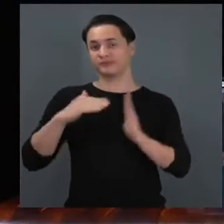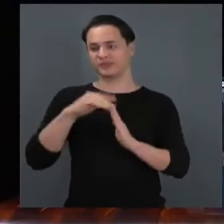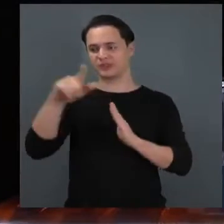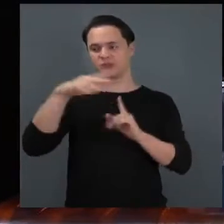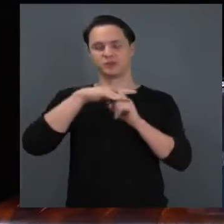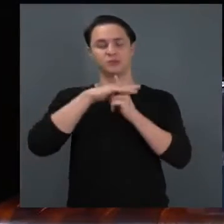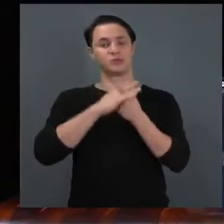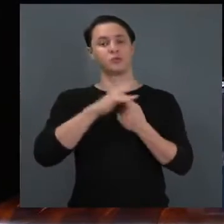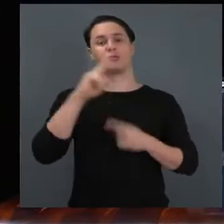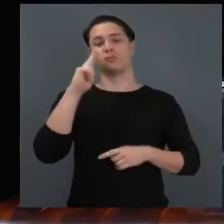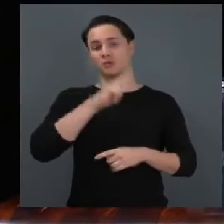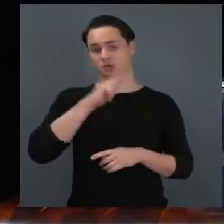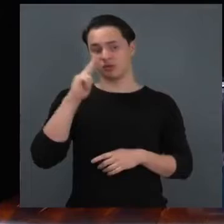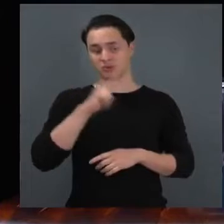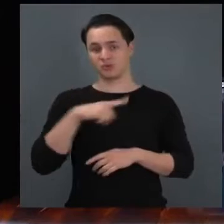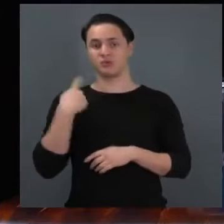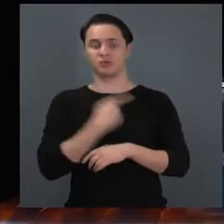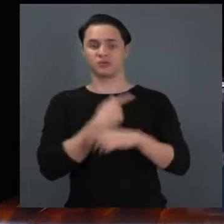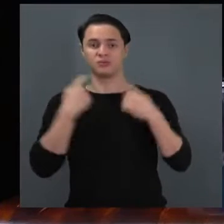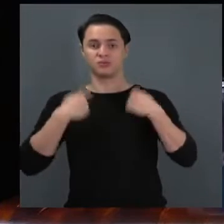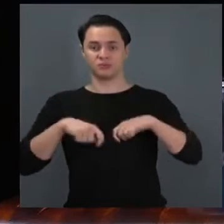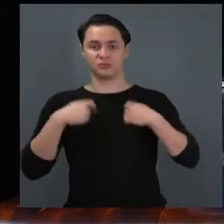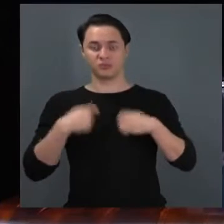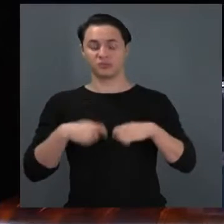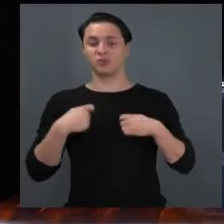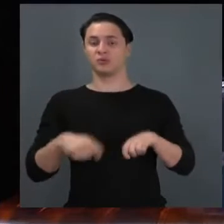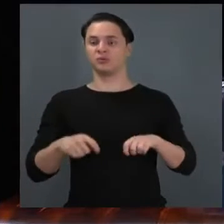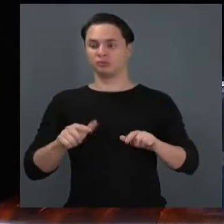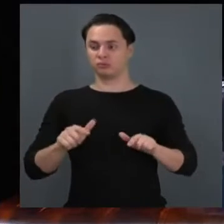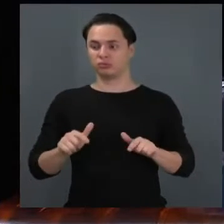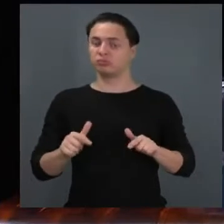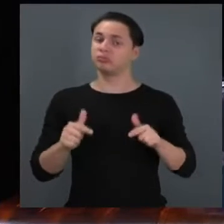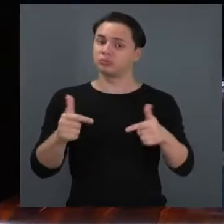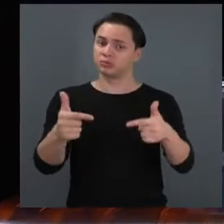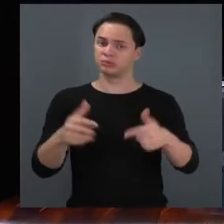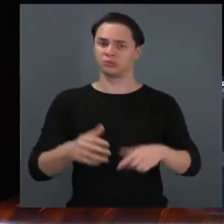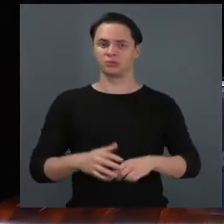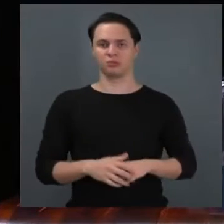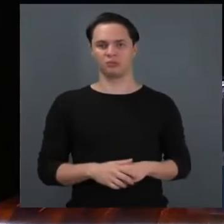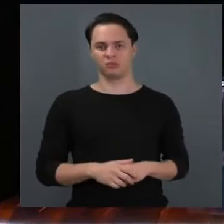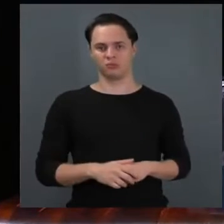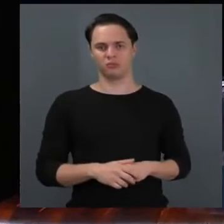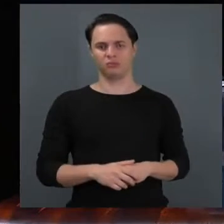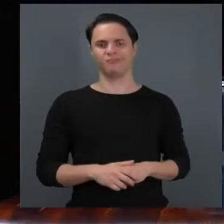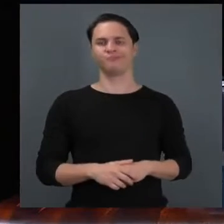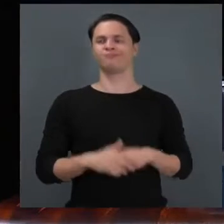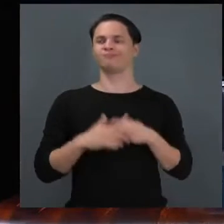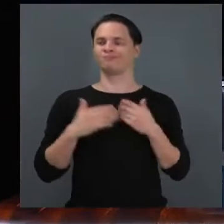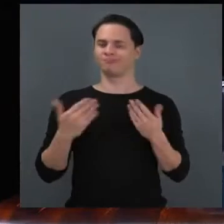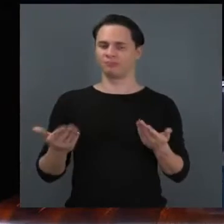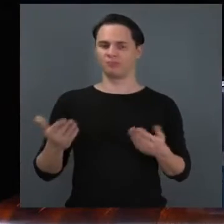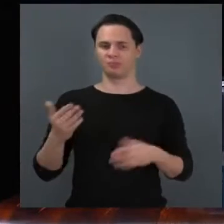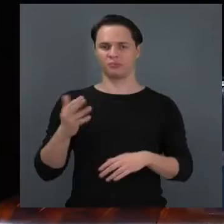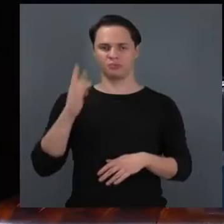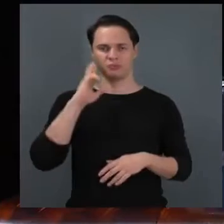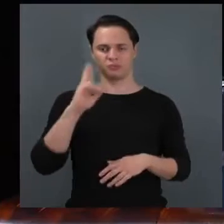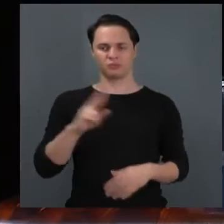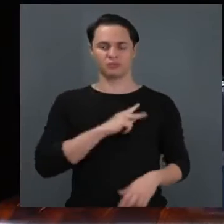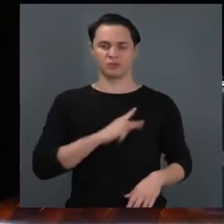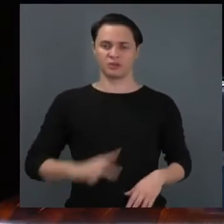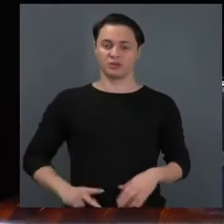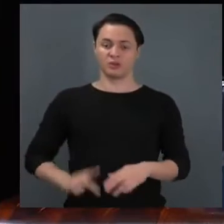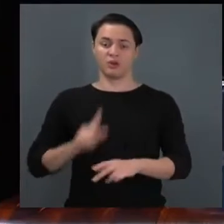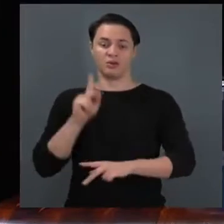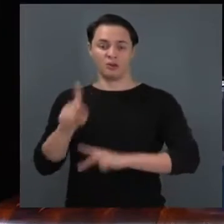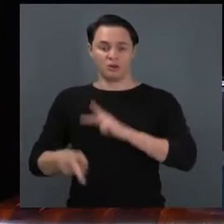de emergência. Nós vamos ter que nos movimentar nesse sentido. Enfim, senhor presidente, a população